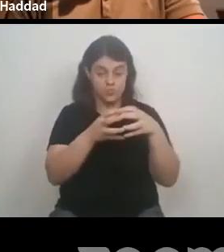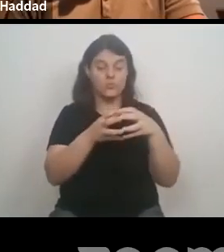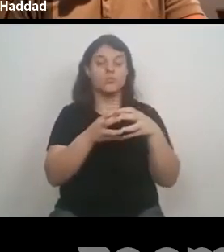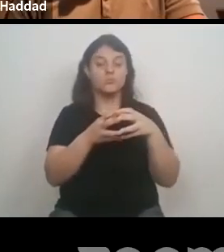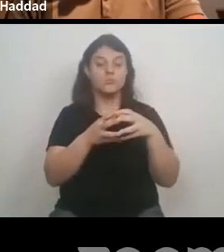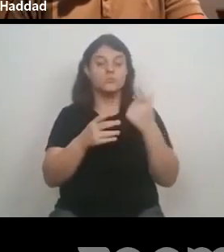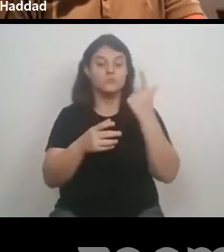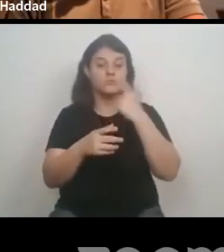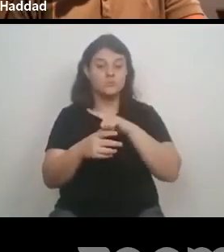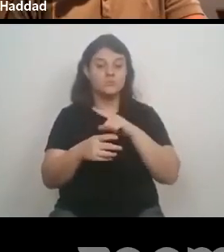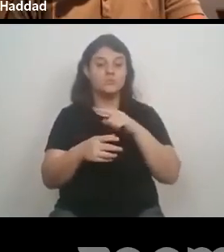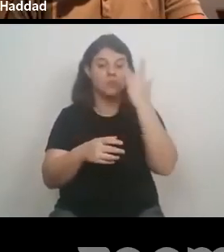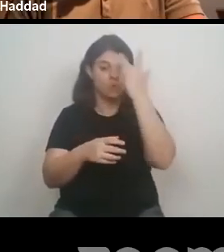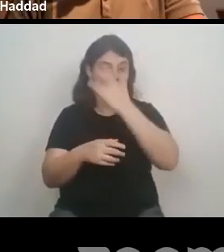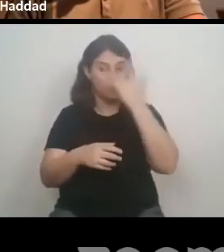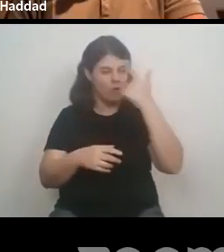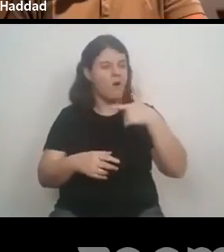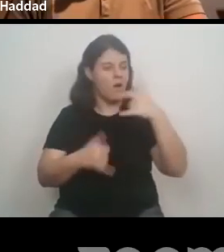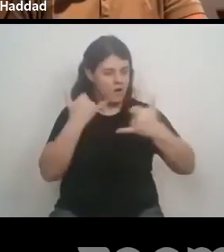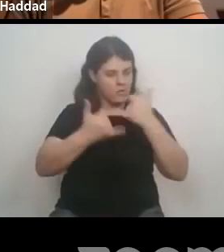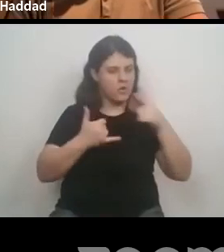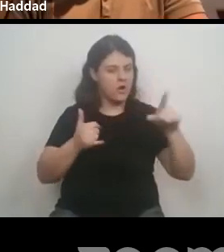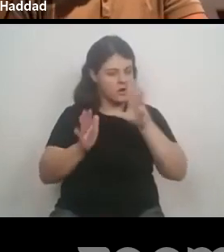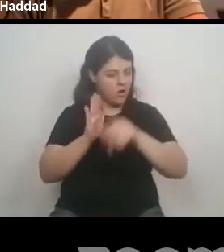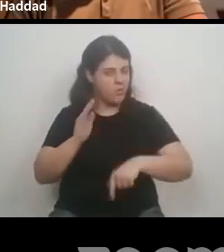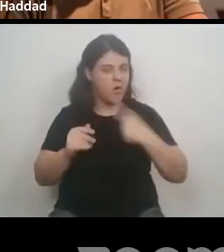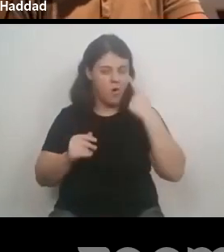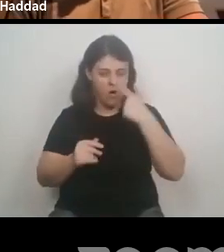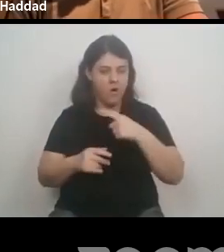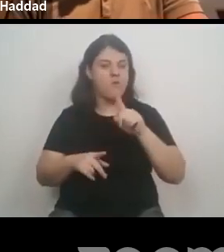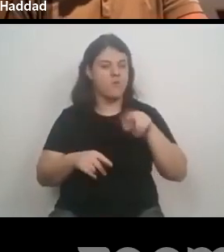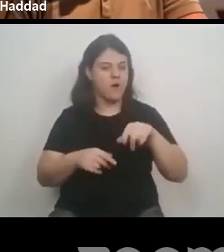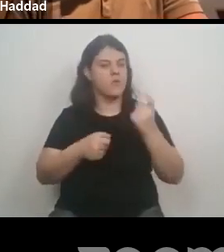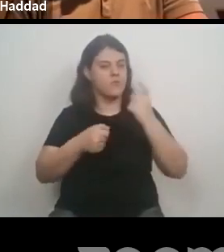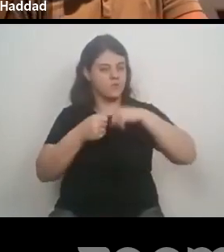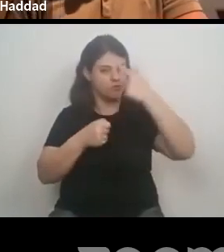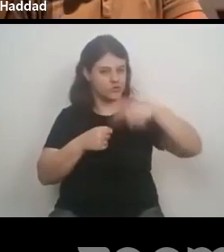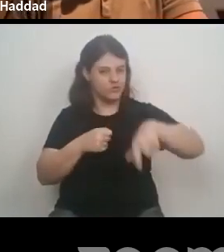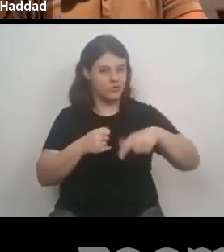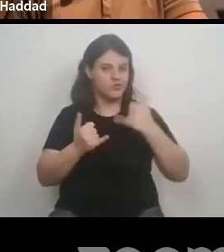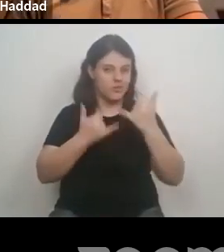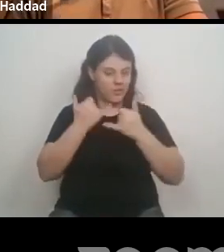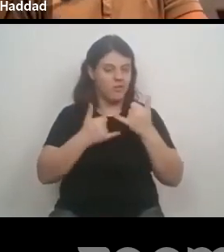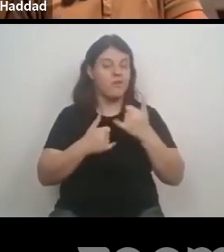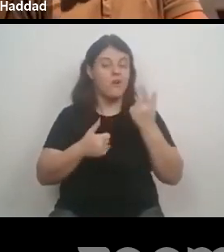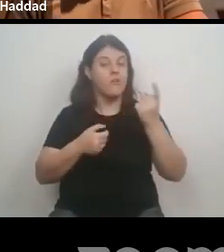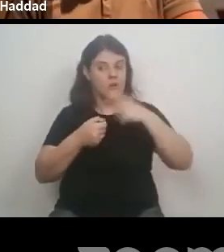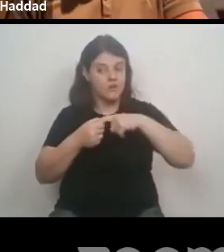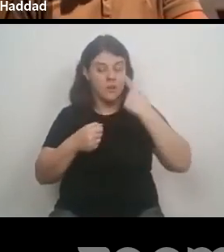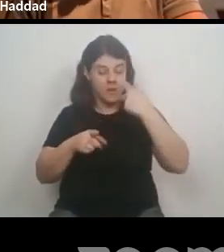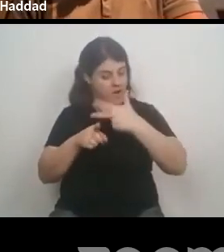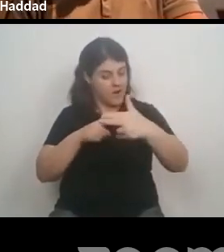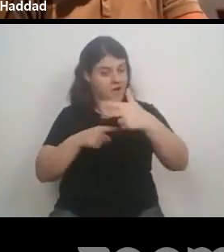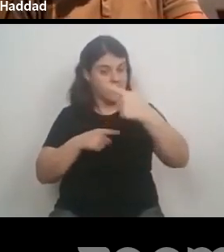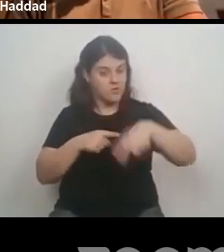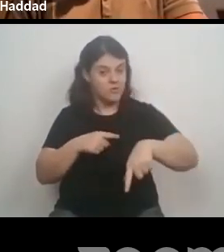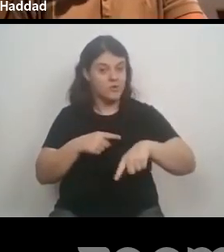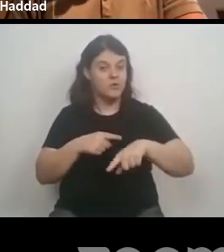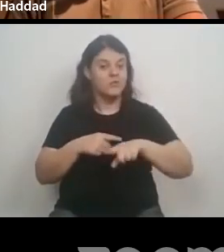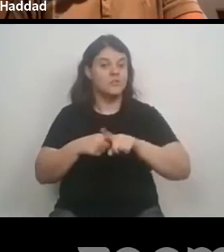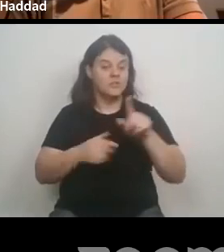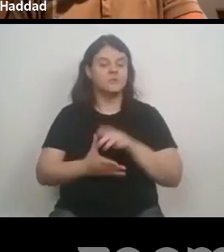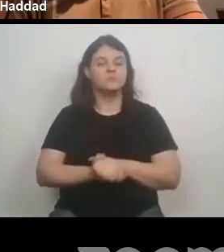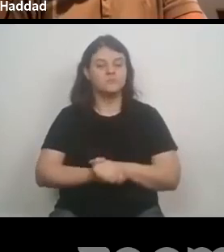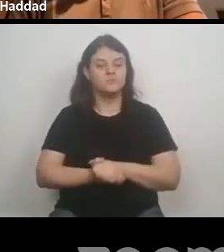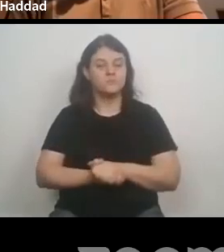num jogo, o Haddad, que foi roubado, né? Nós vamos voltar, o Lênio, todos nós vamos voltar para ganhar dessa vez lá no campo do Politeama,